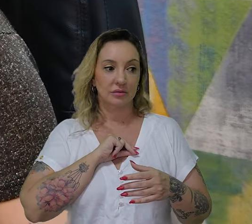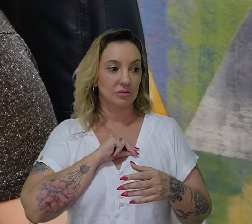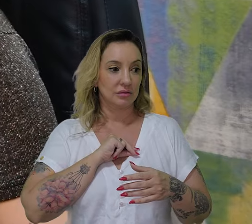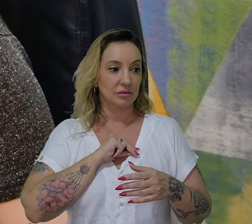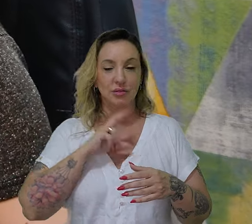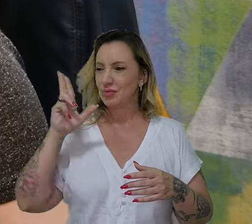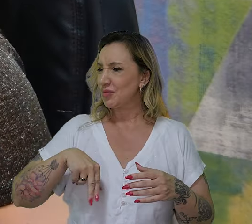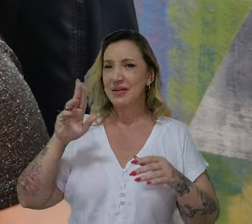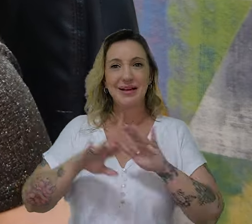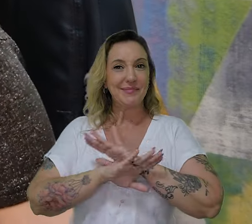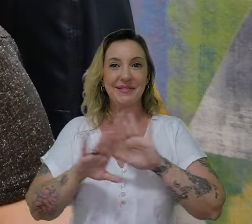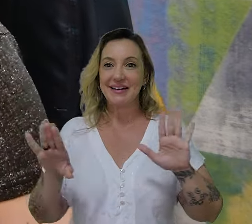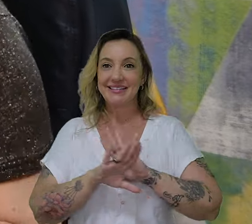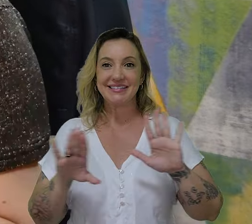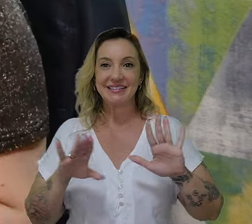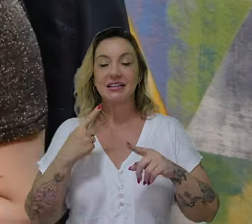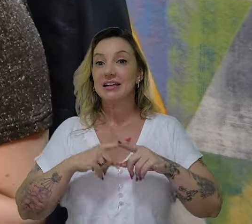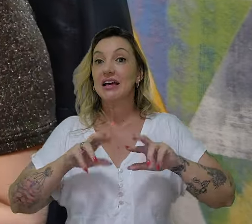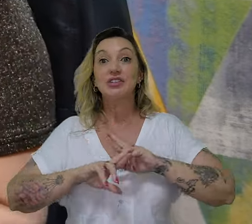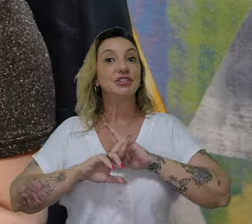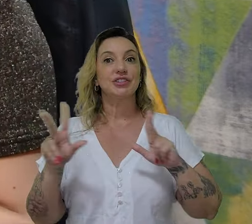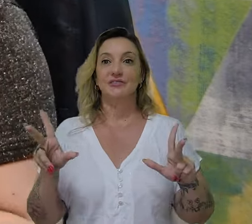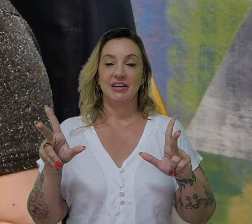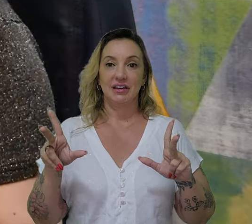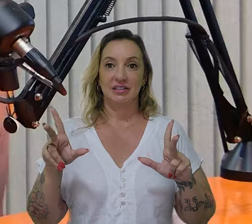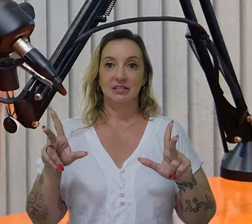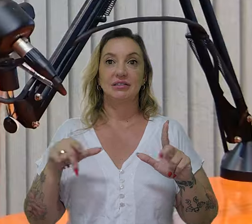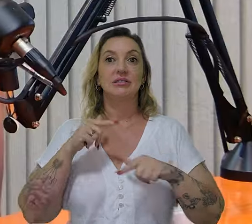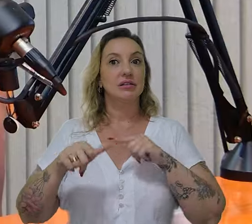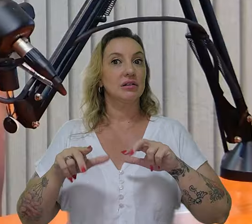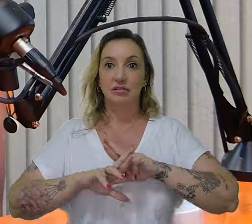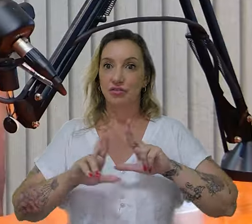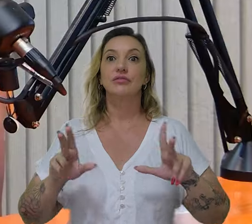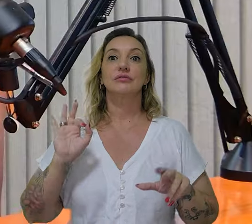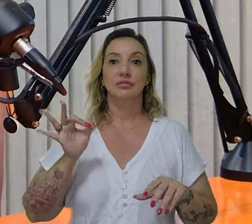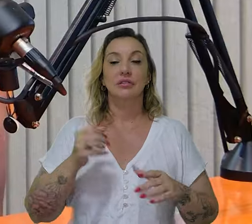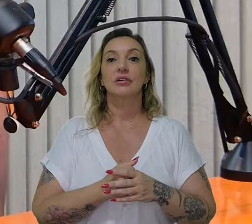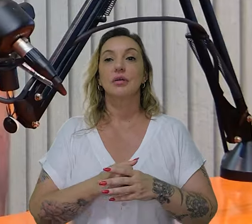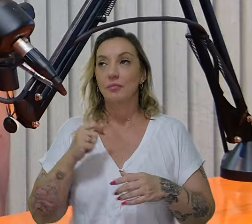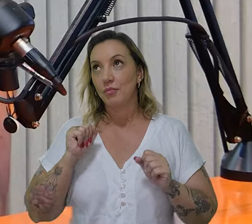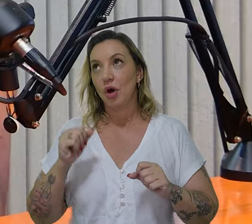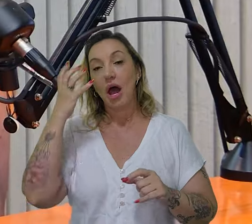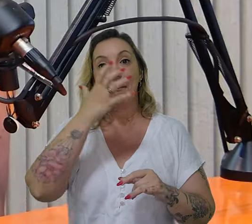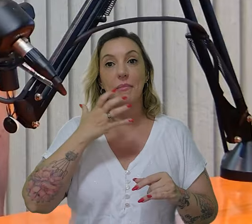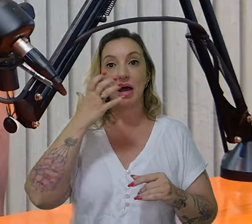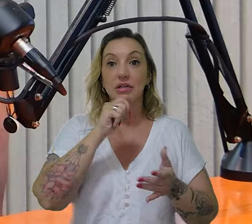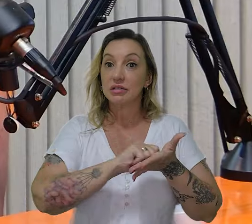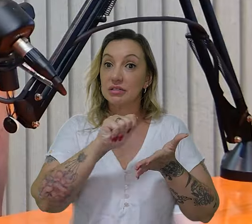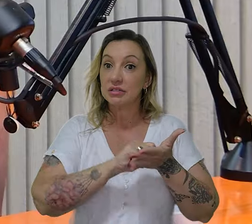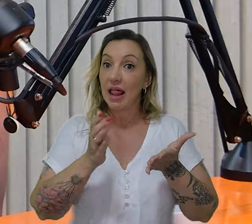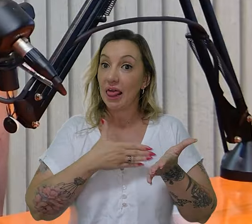nunca mais porque é totalmente diferente né são trabalhos completamente diferentes você pode se apaixonar por escrever